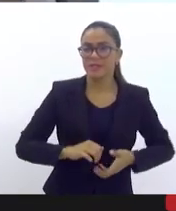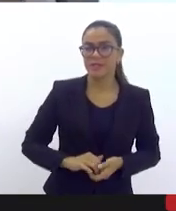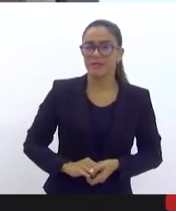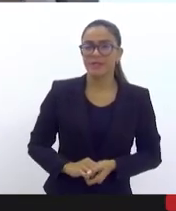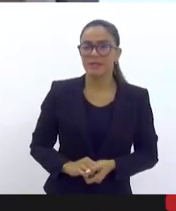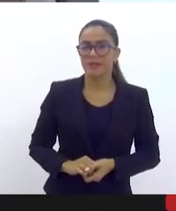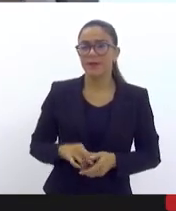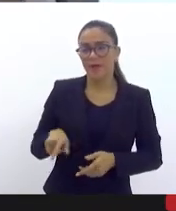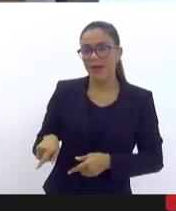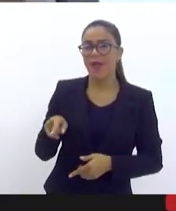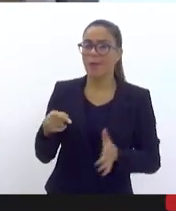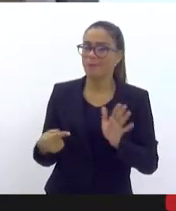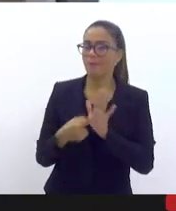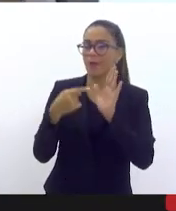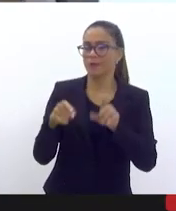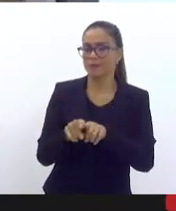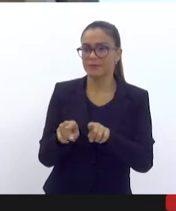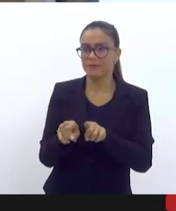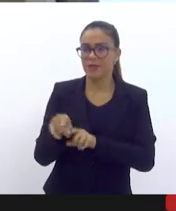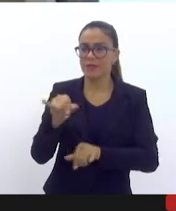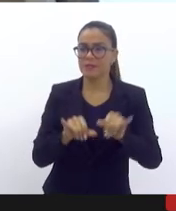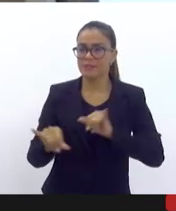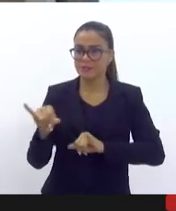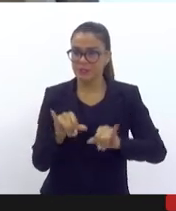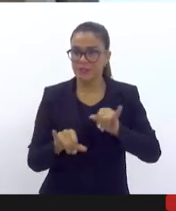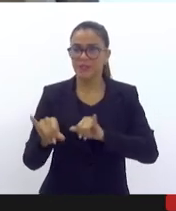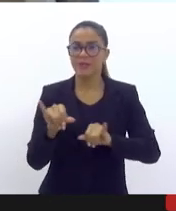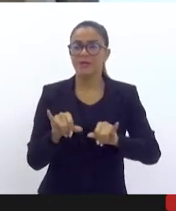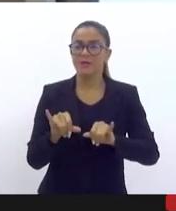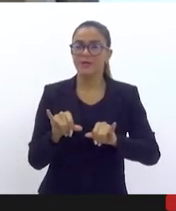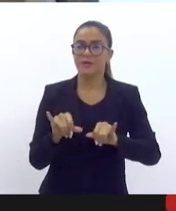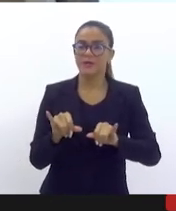isso é um pouco então que essa substância